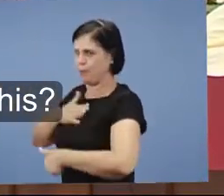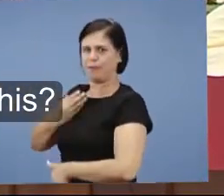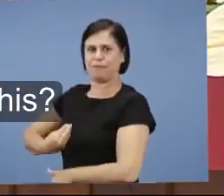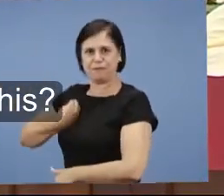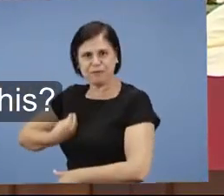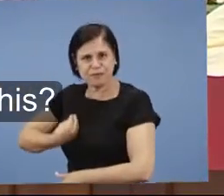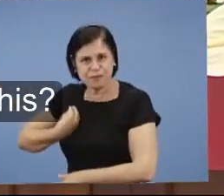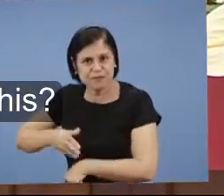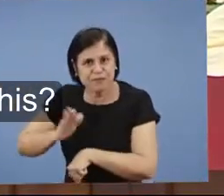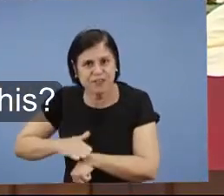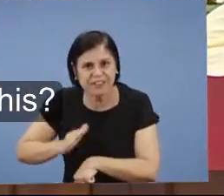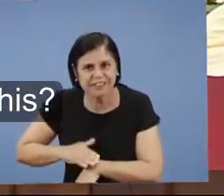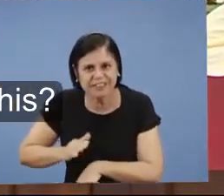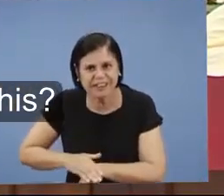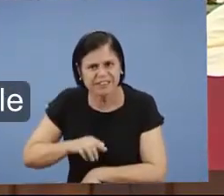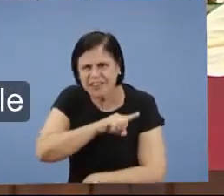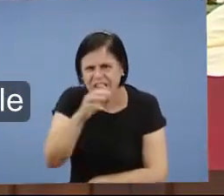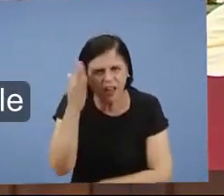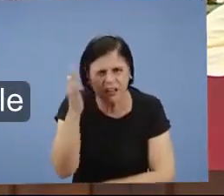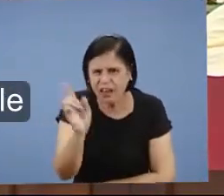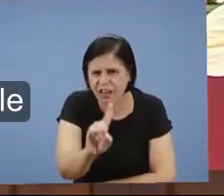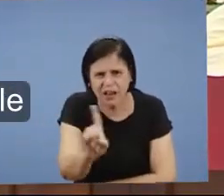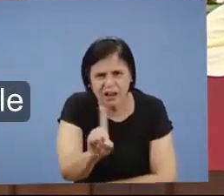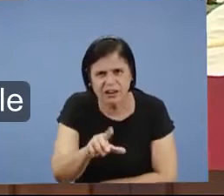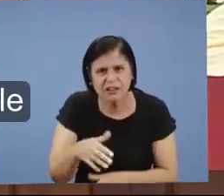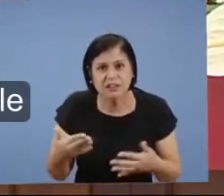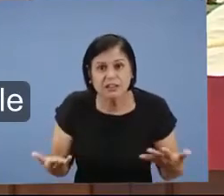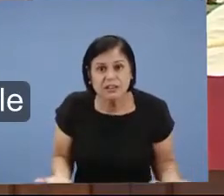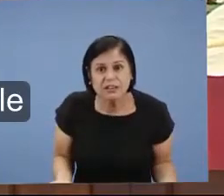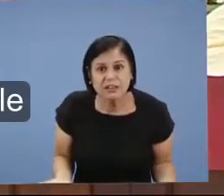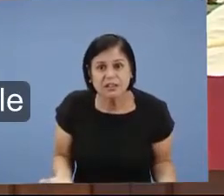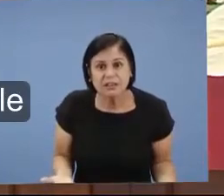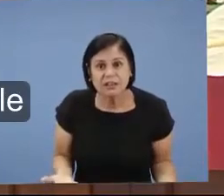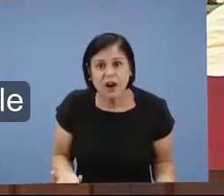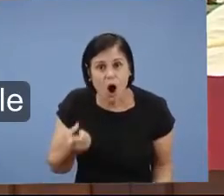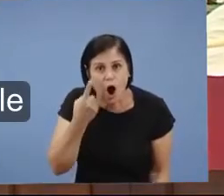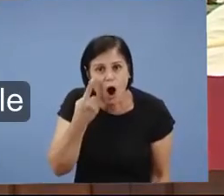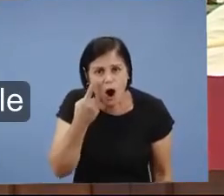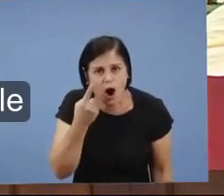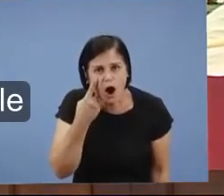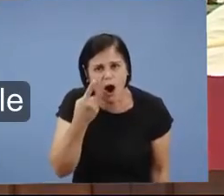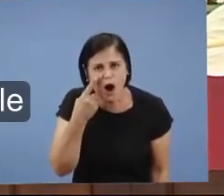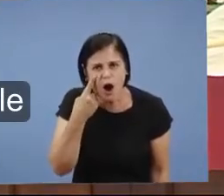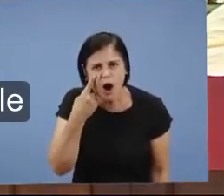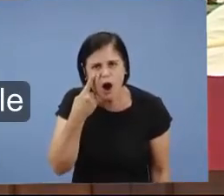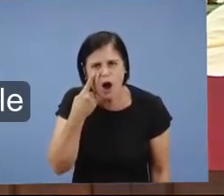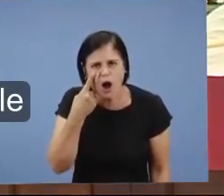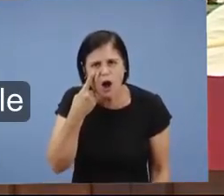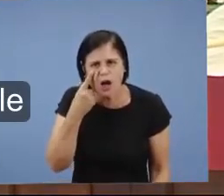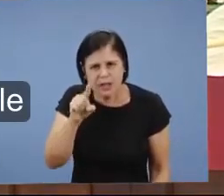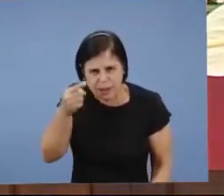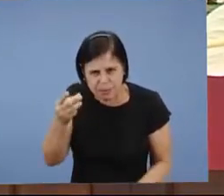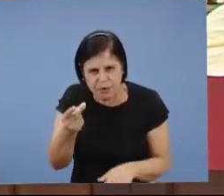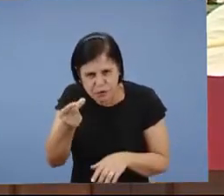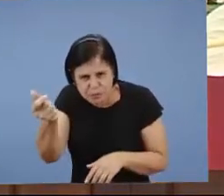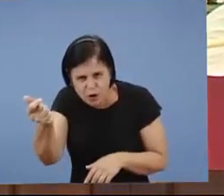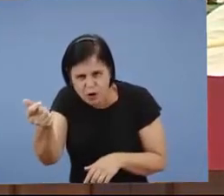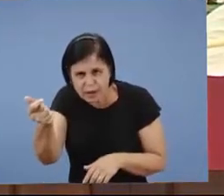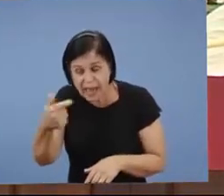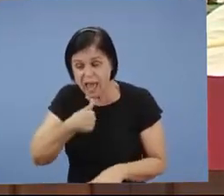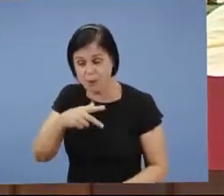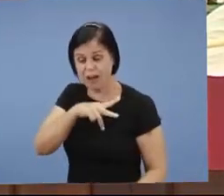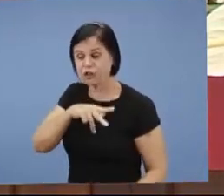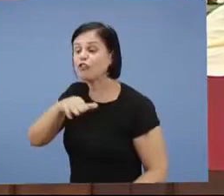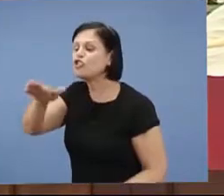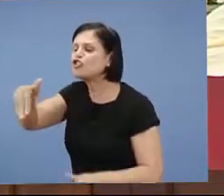irmãos, será que as pessoas não estão entendendo isso? Olha aqui, na saída aqui eu vou perguntar às pessoas